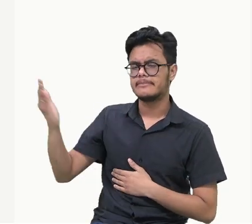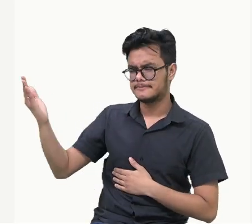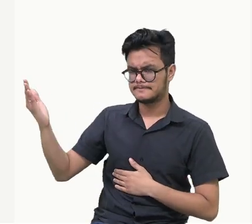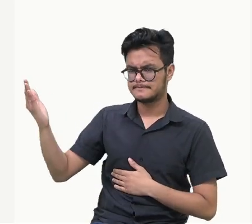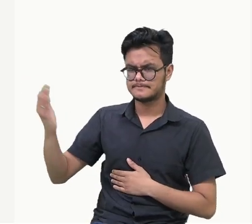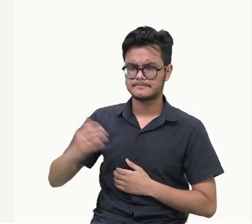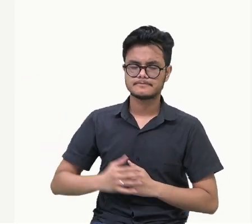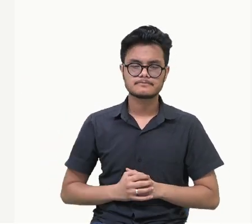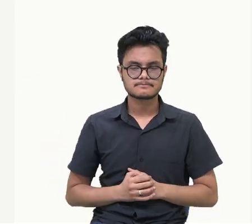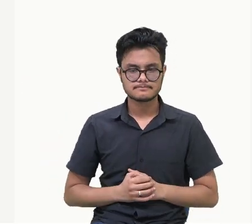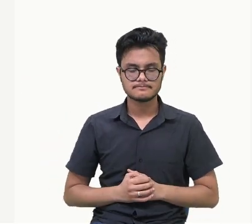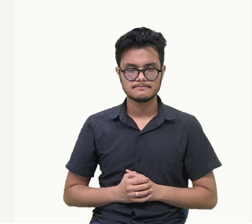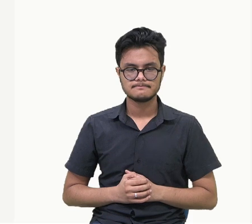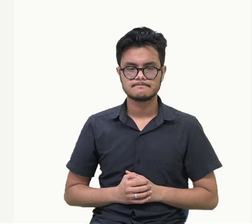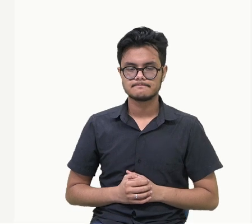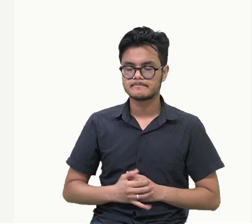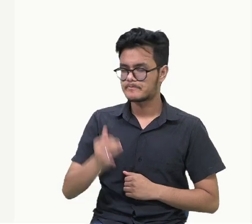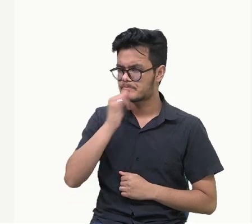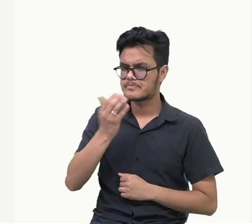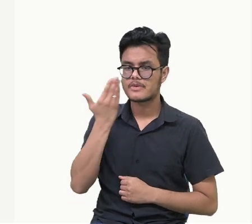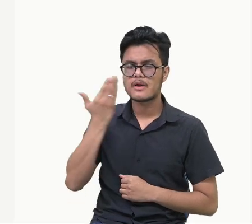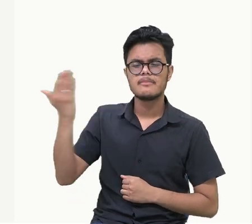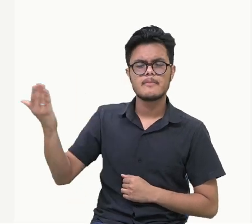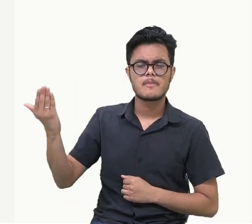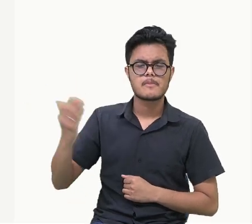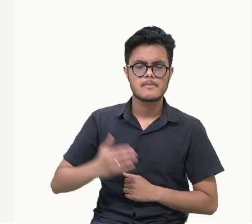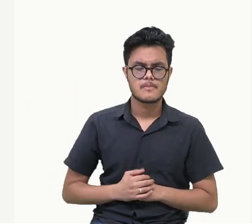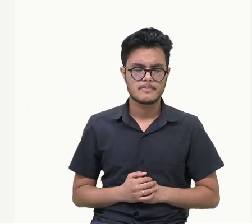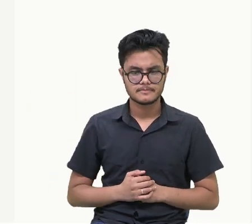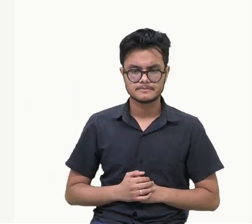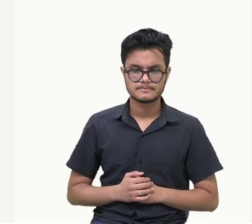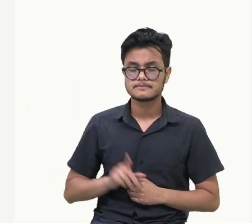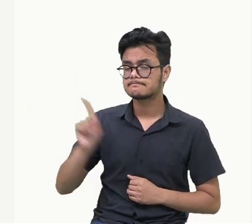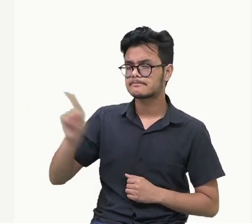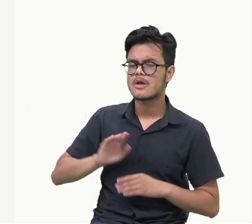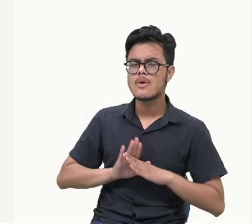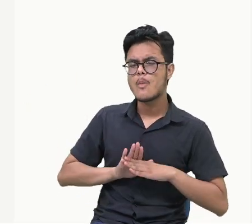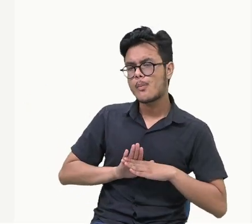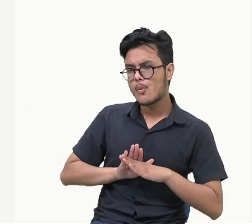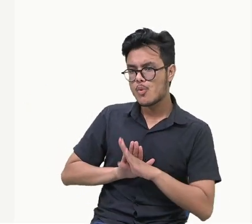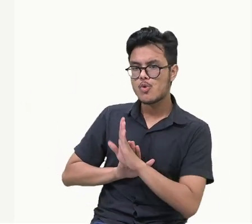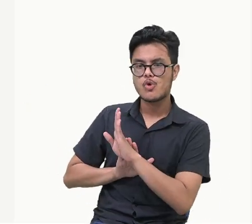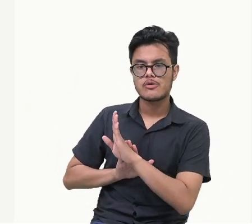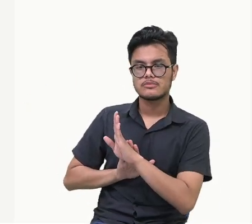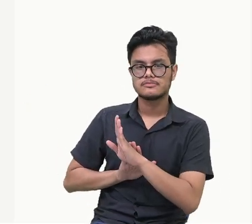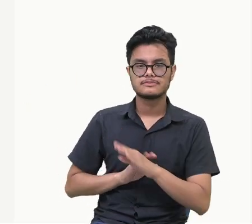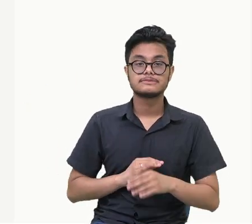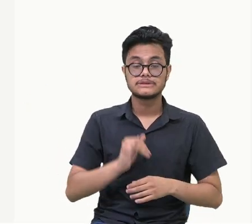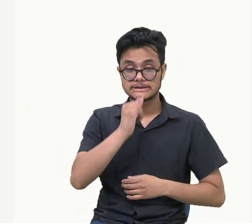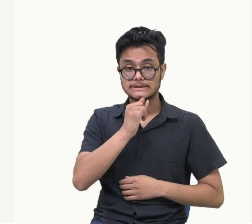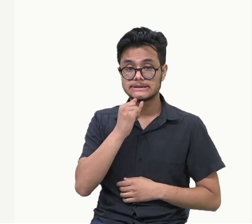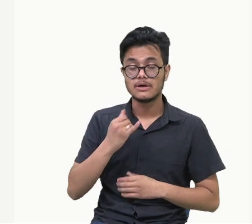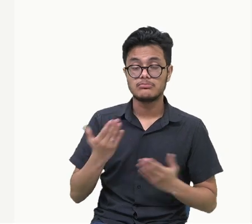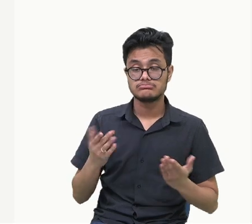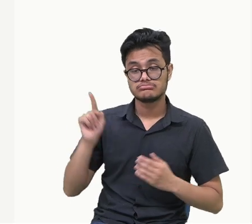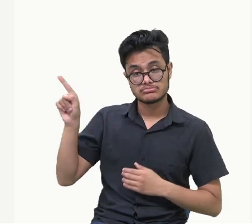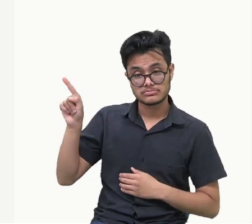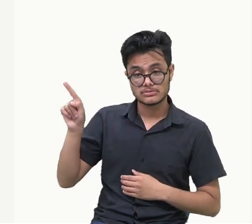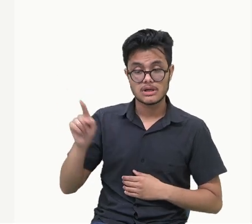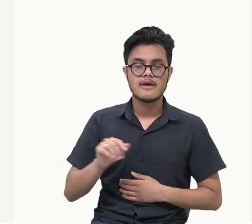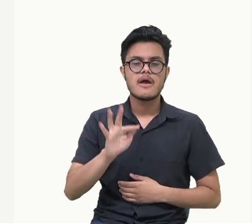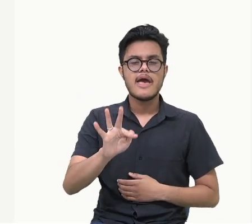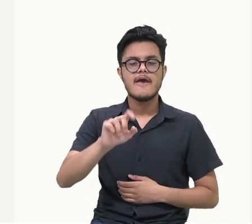Então veja aqui, ó, no caso de uma função, né, veja o gráfico aí, ó.